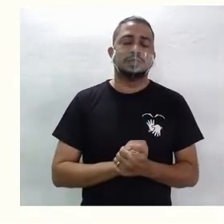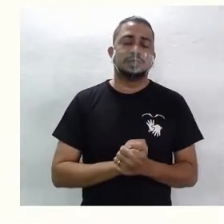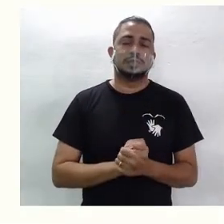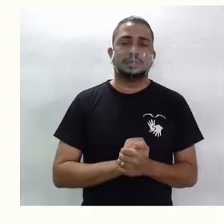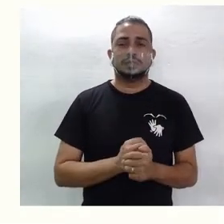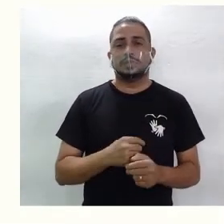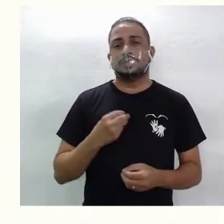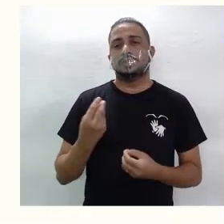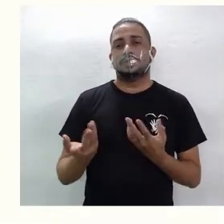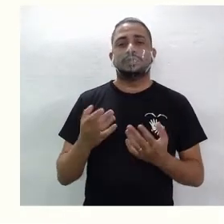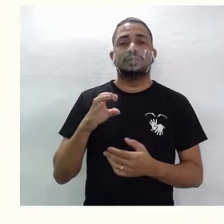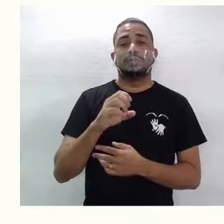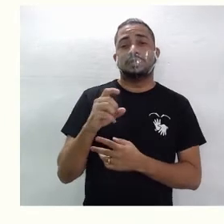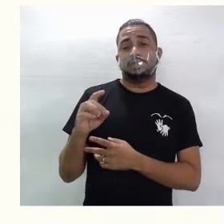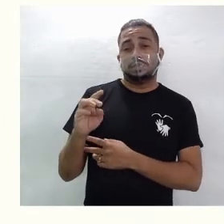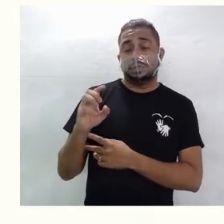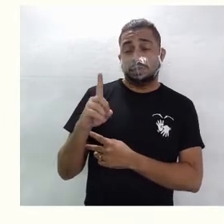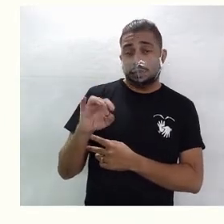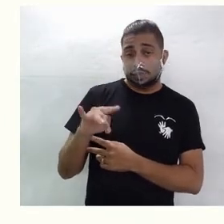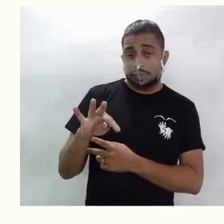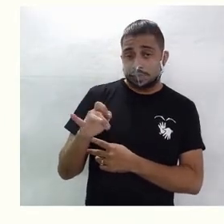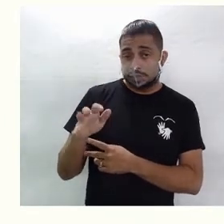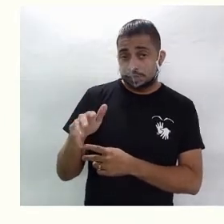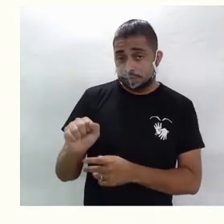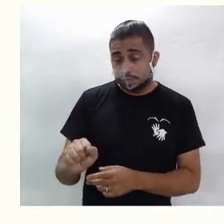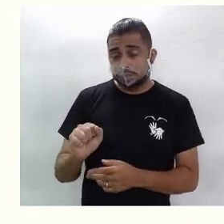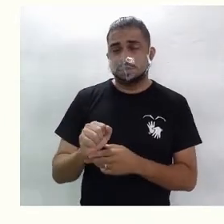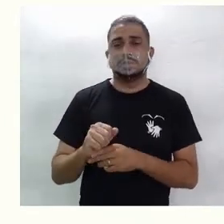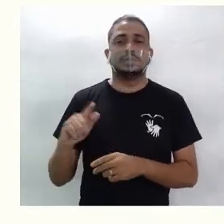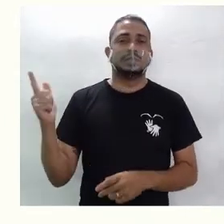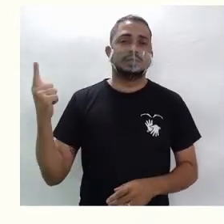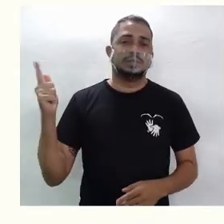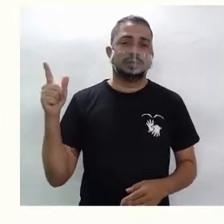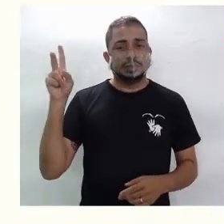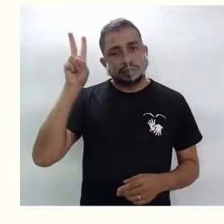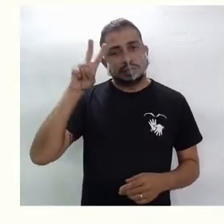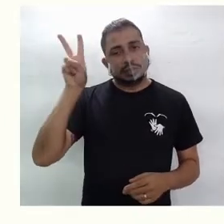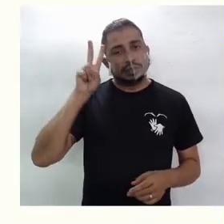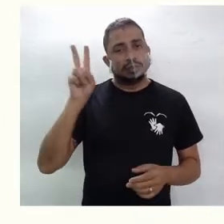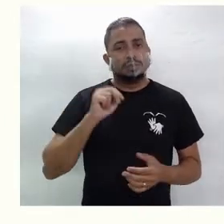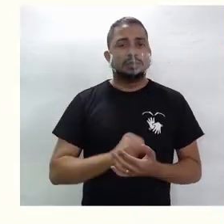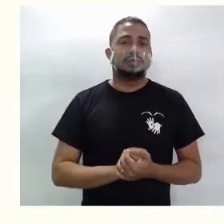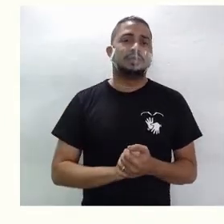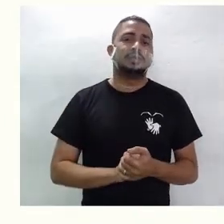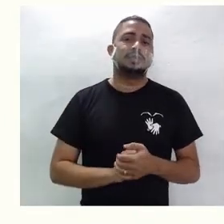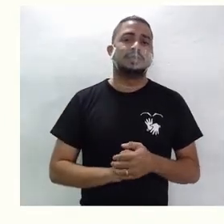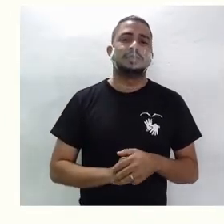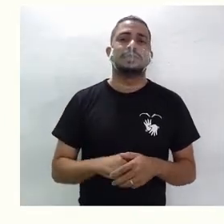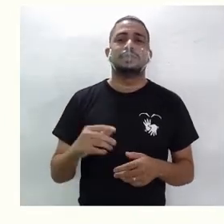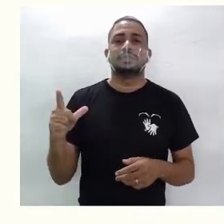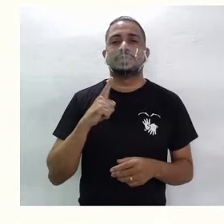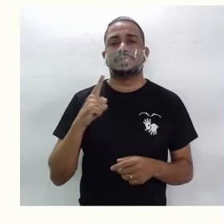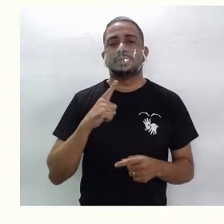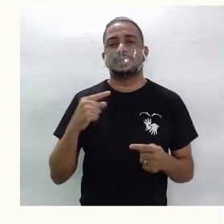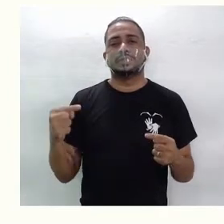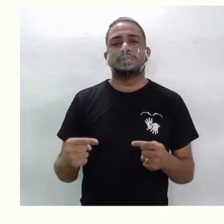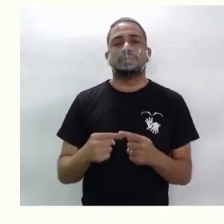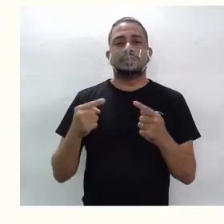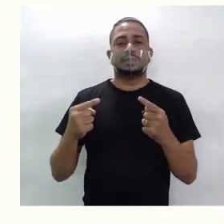está vendo aí coordenadas geográficas, tá? Lembrando para vocês, coordenadas geográficas tem a ver